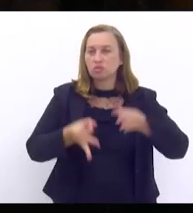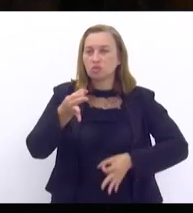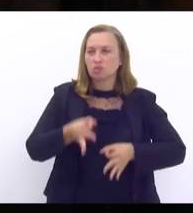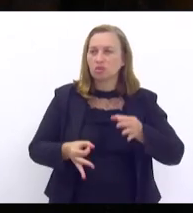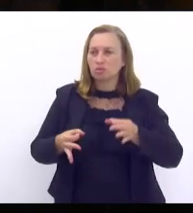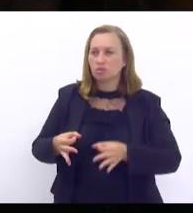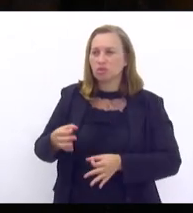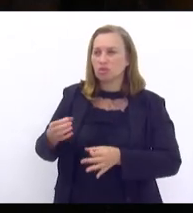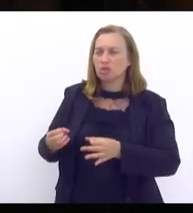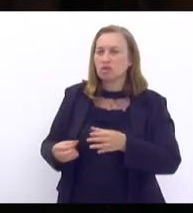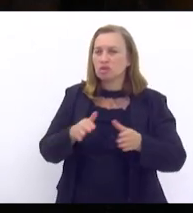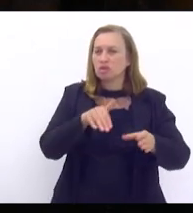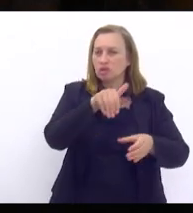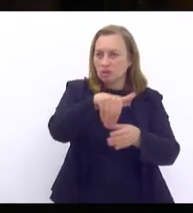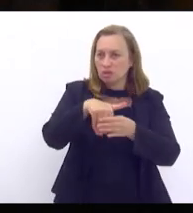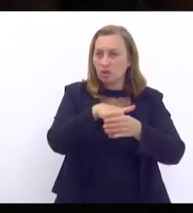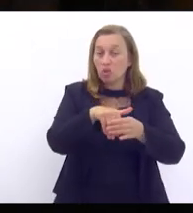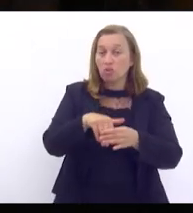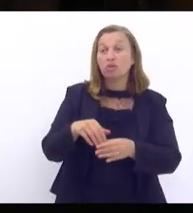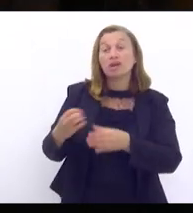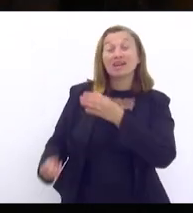criado